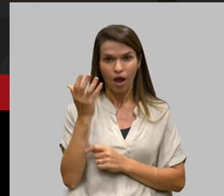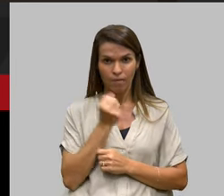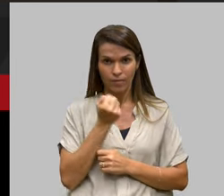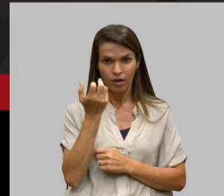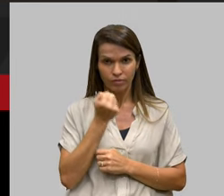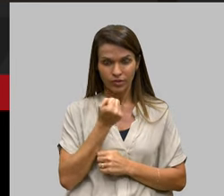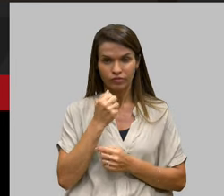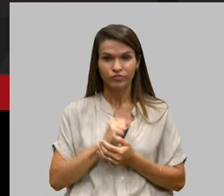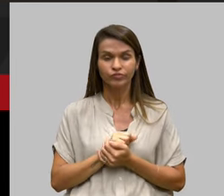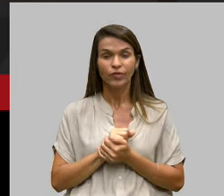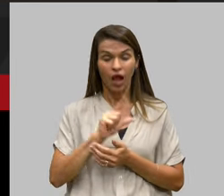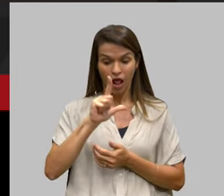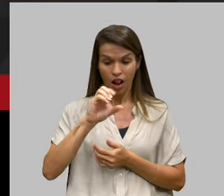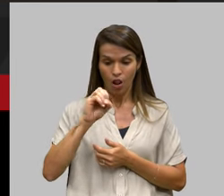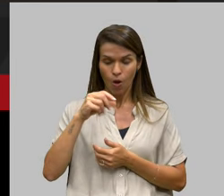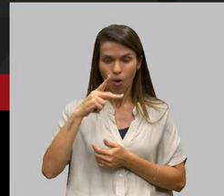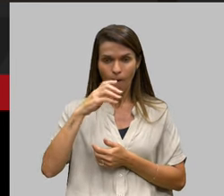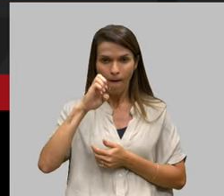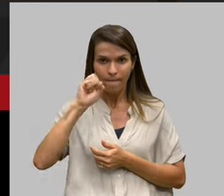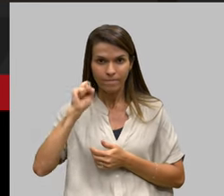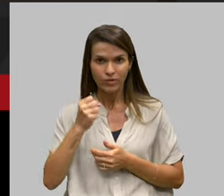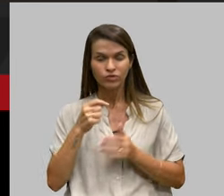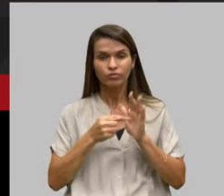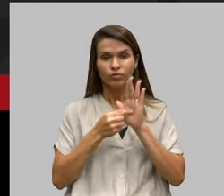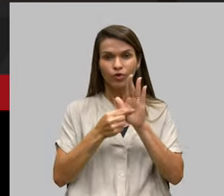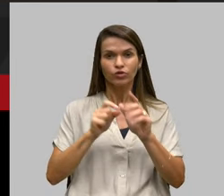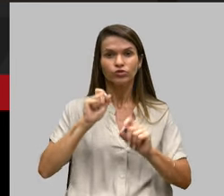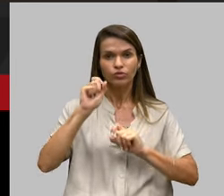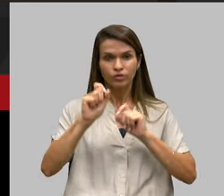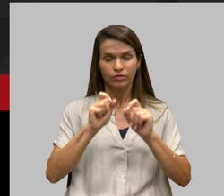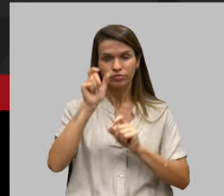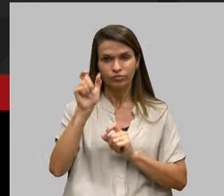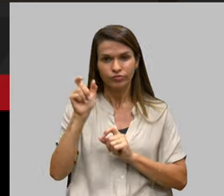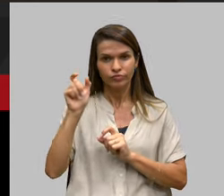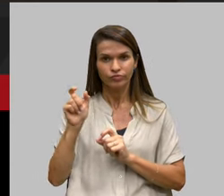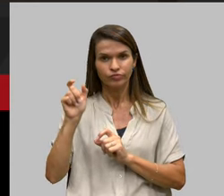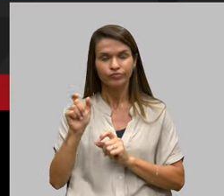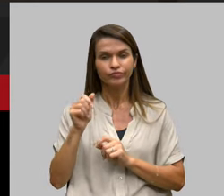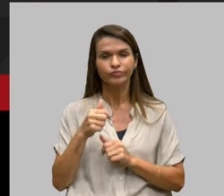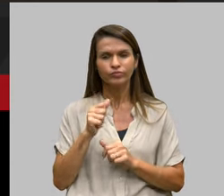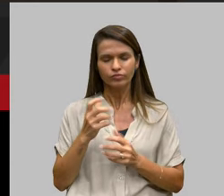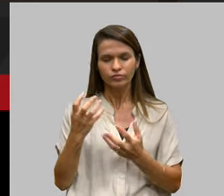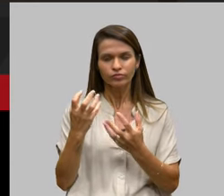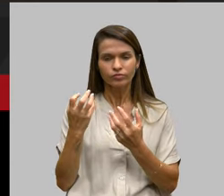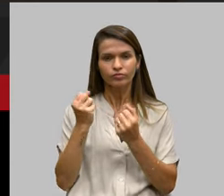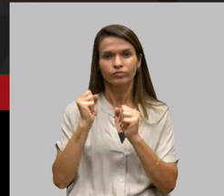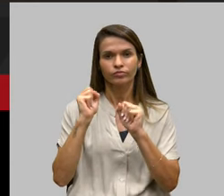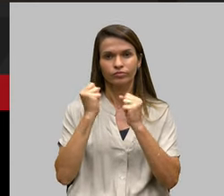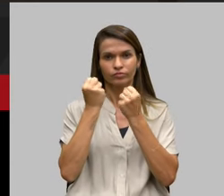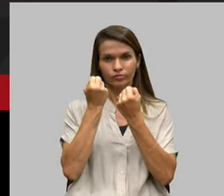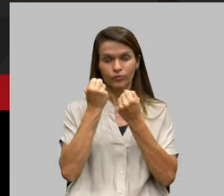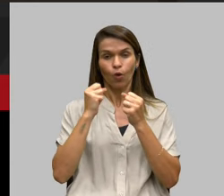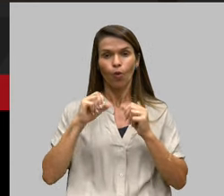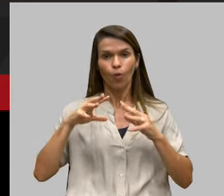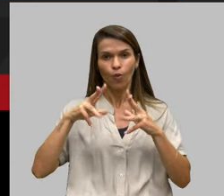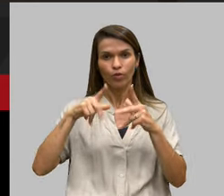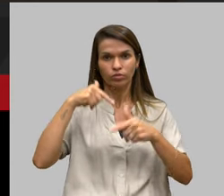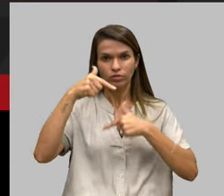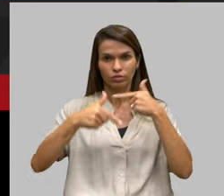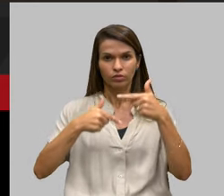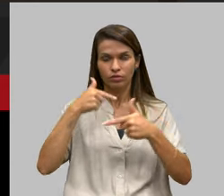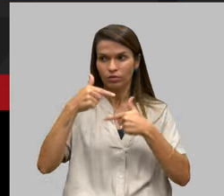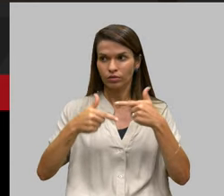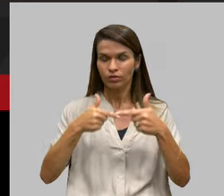Lopes diz o seguinte eh São beneficiários da previdência social na qualidad segurados todos os que exercem emprego ou